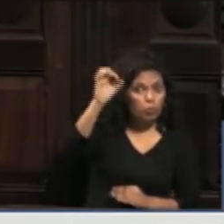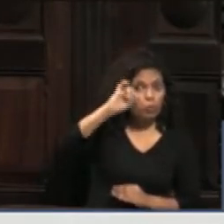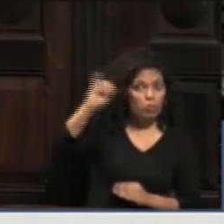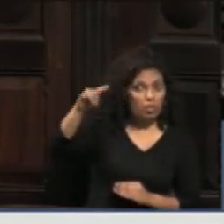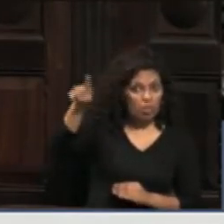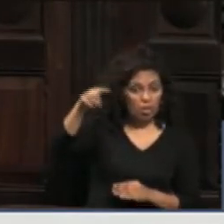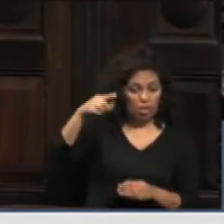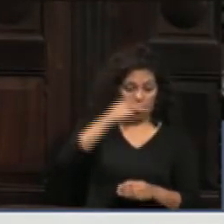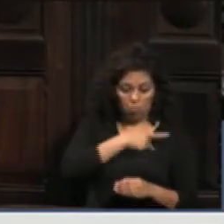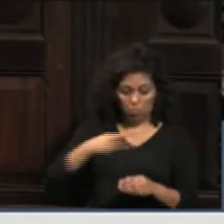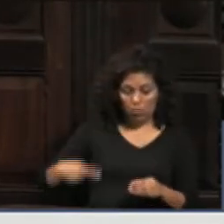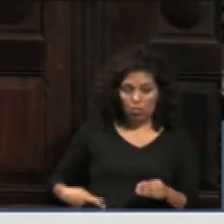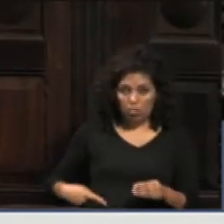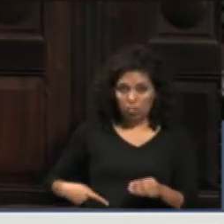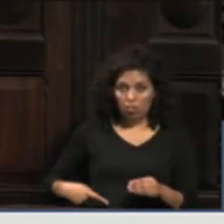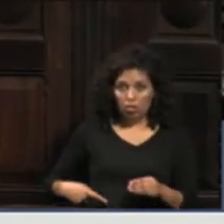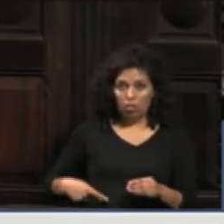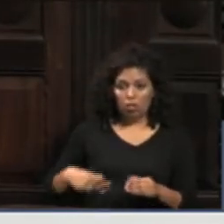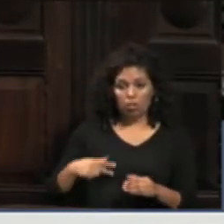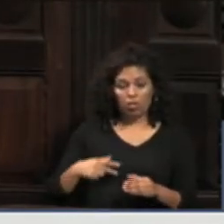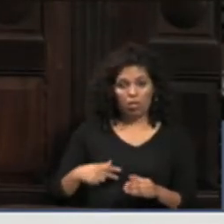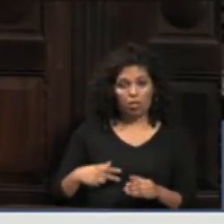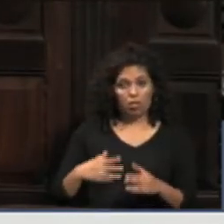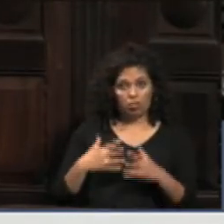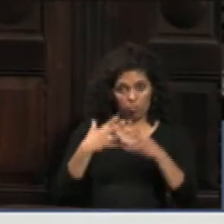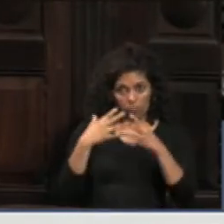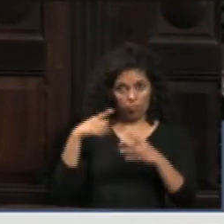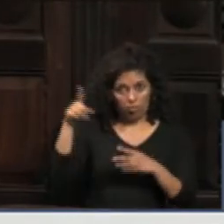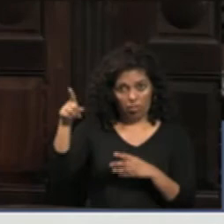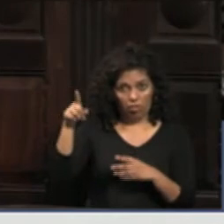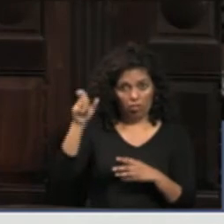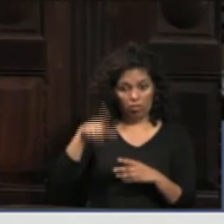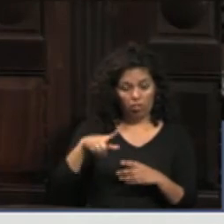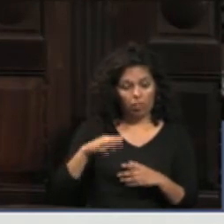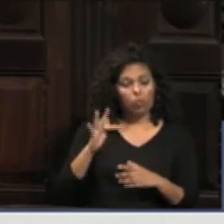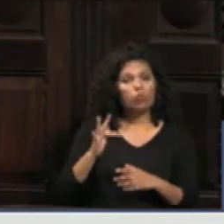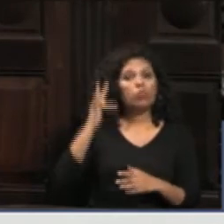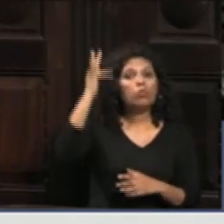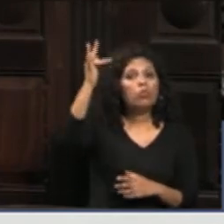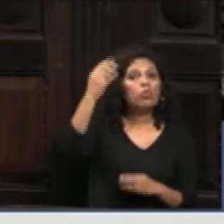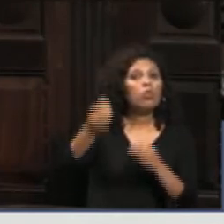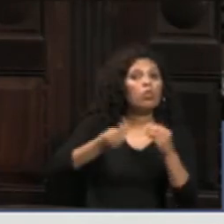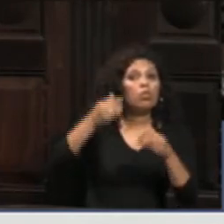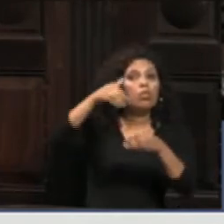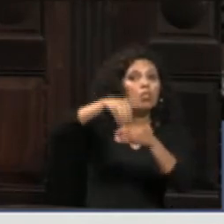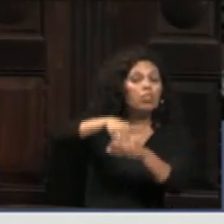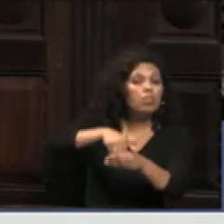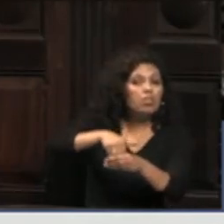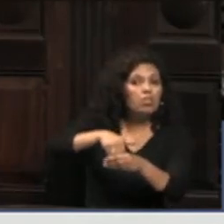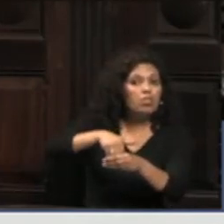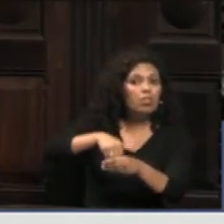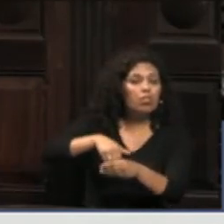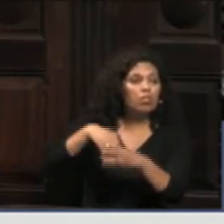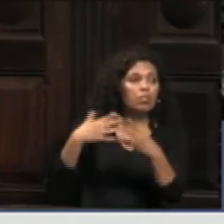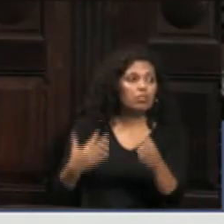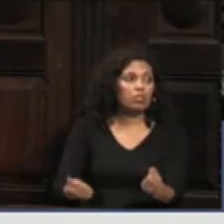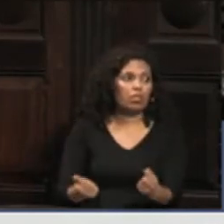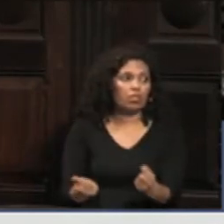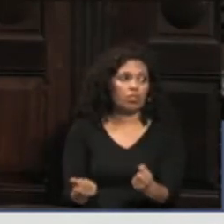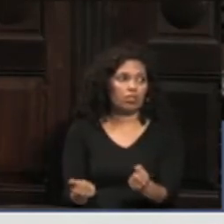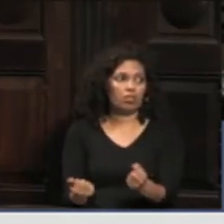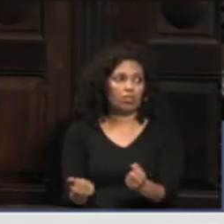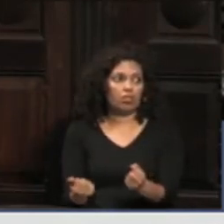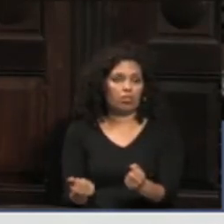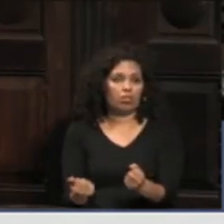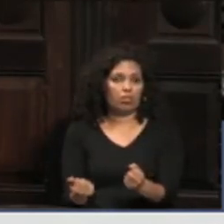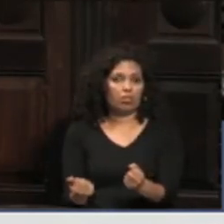de proposta seja vencido através das urnas, porque aí haverá inclusive